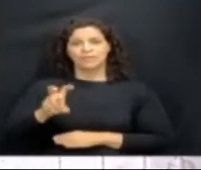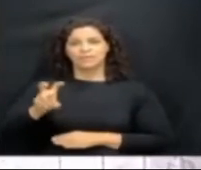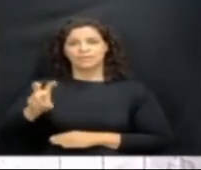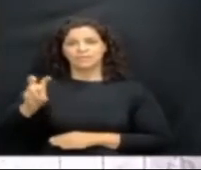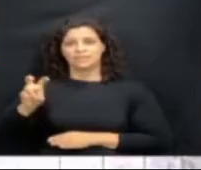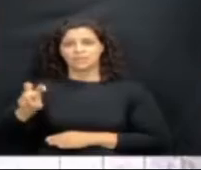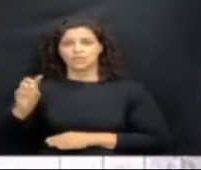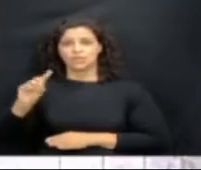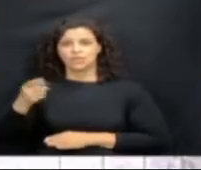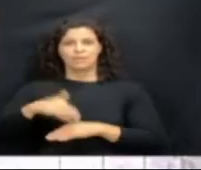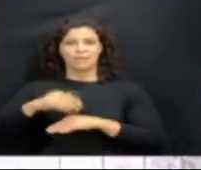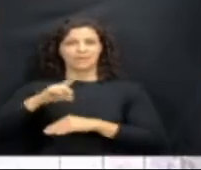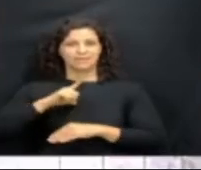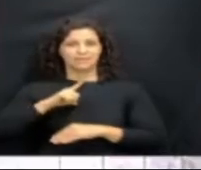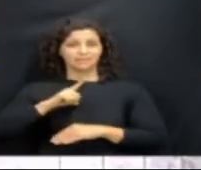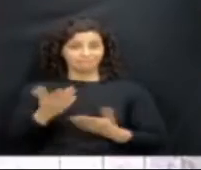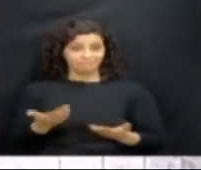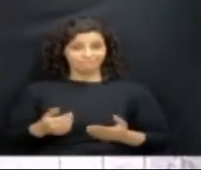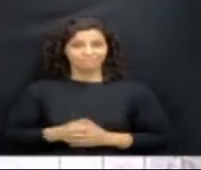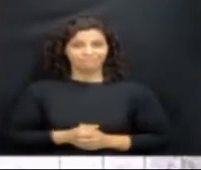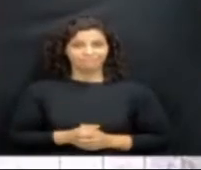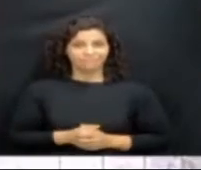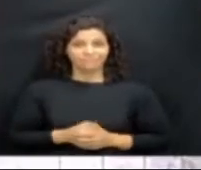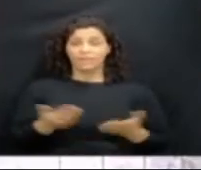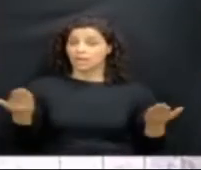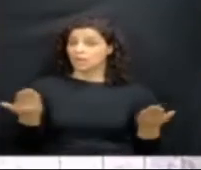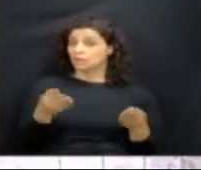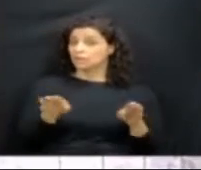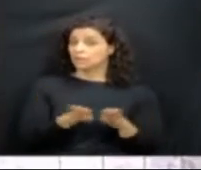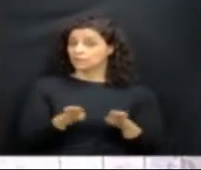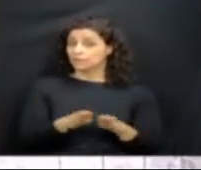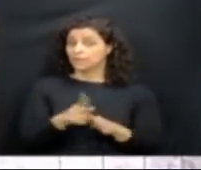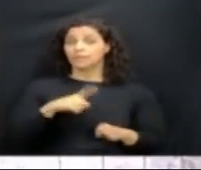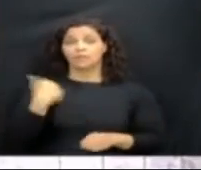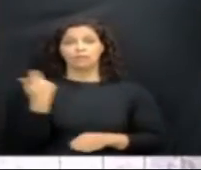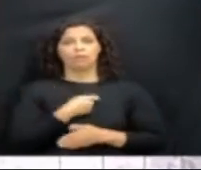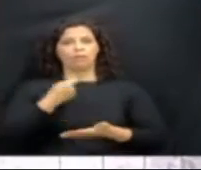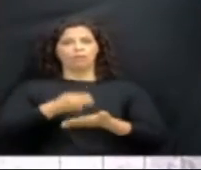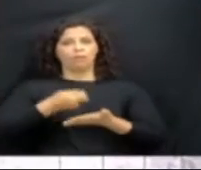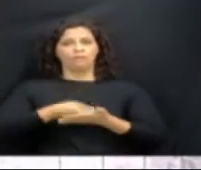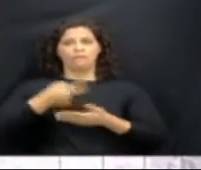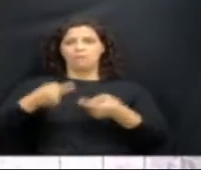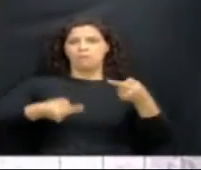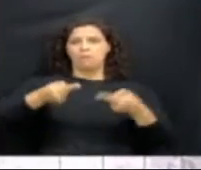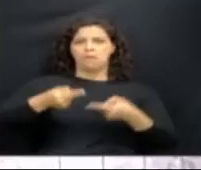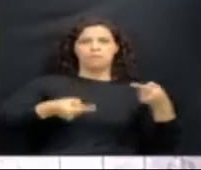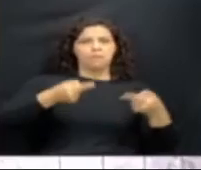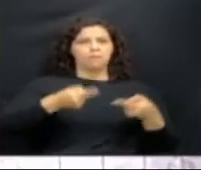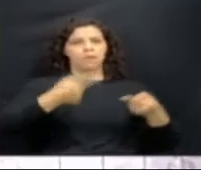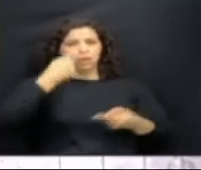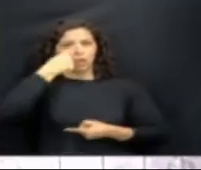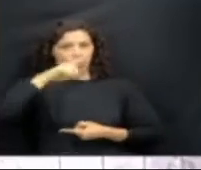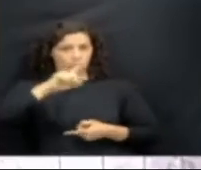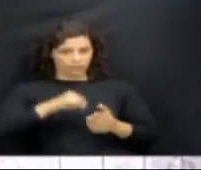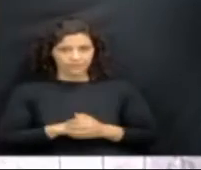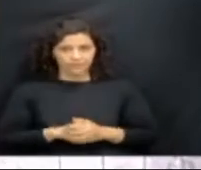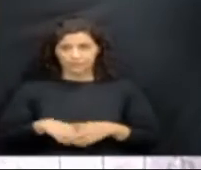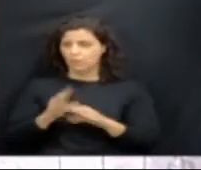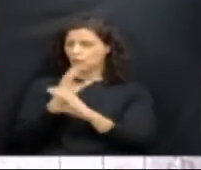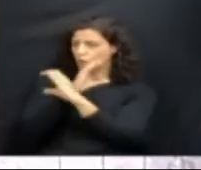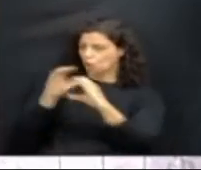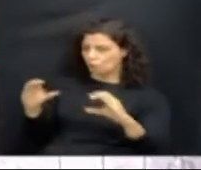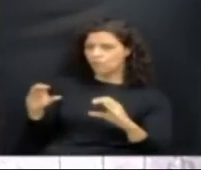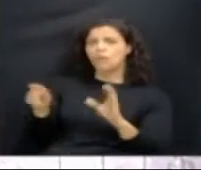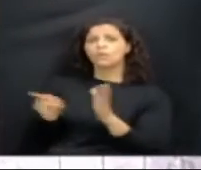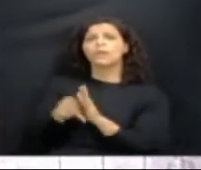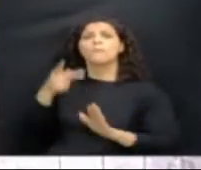2.555 dias a mais só. Mais nada. E aí, a gente é obrigado. Vim aqui discutir, deputado Douglas, e confiar na